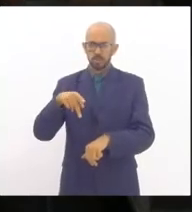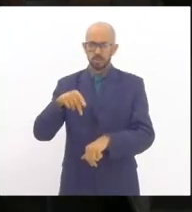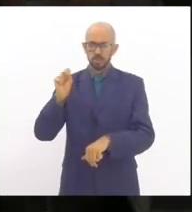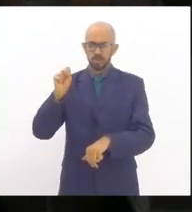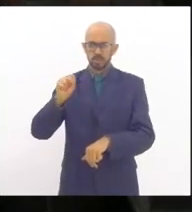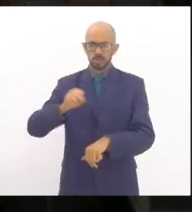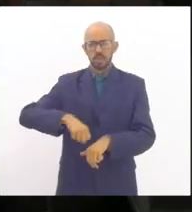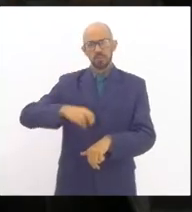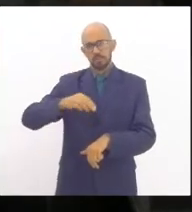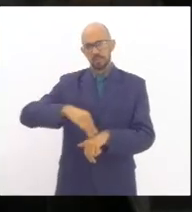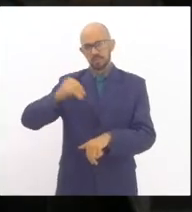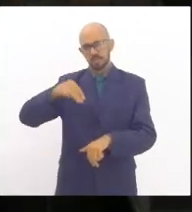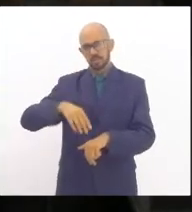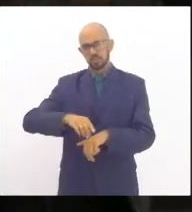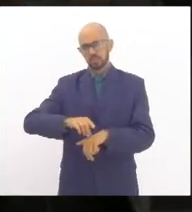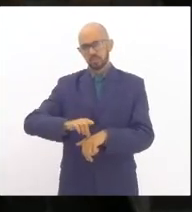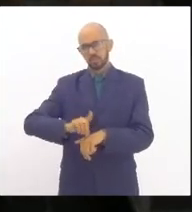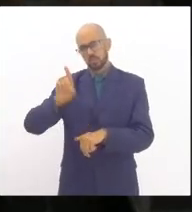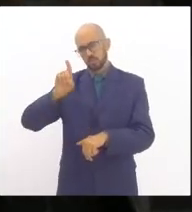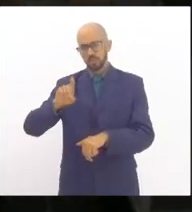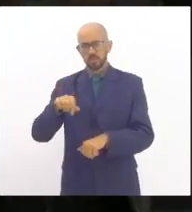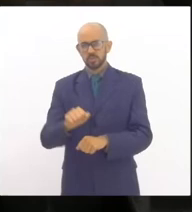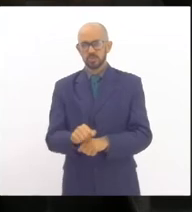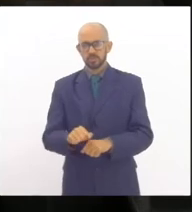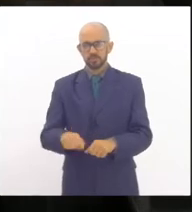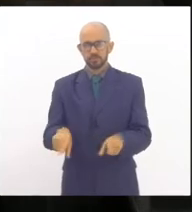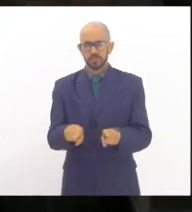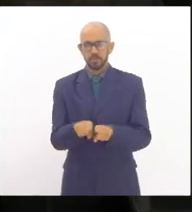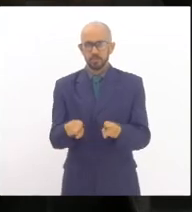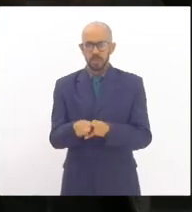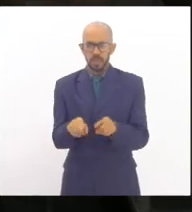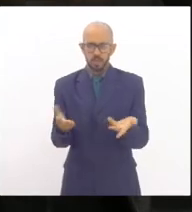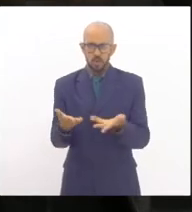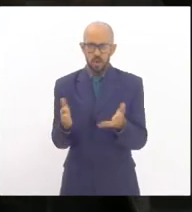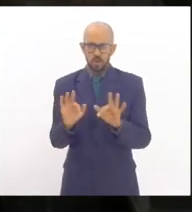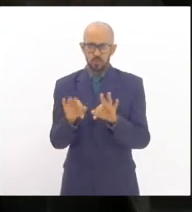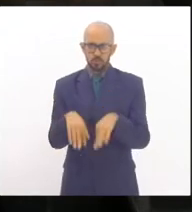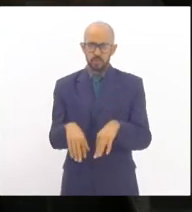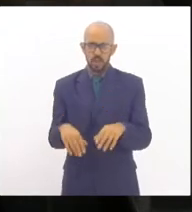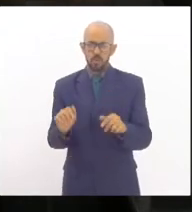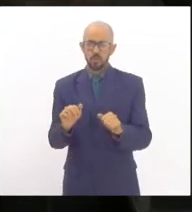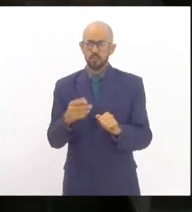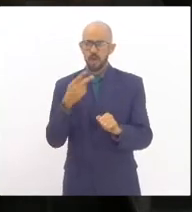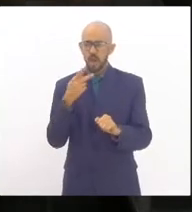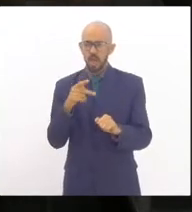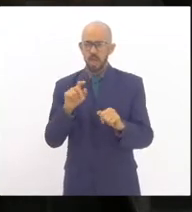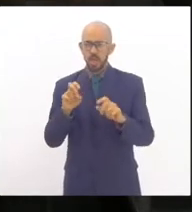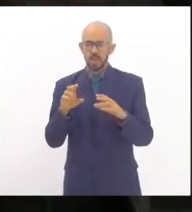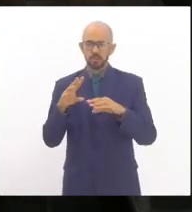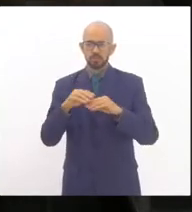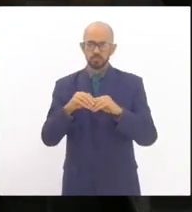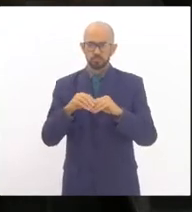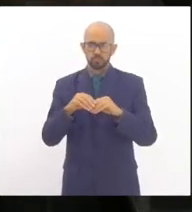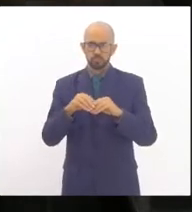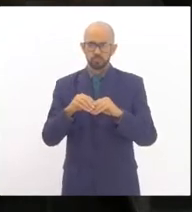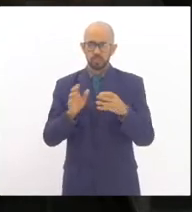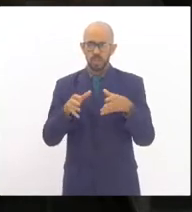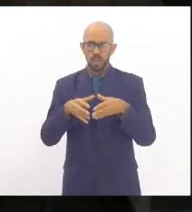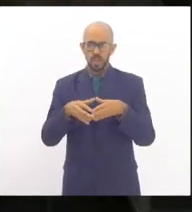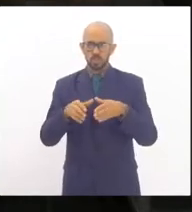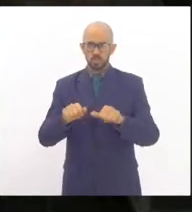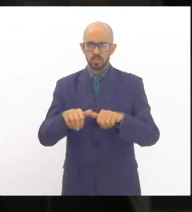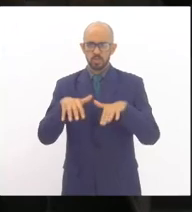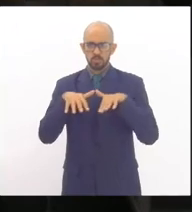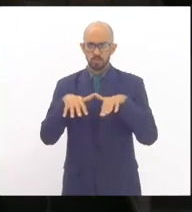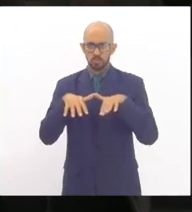que sistematizou a sua proposta muito importante e por último repercutir é com prioridade audiência pública hoje